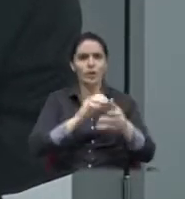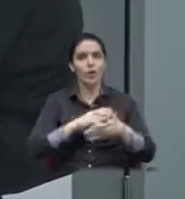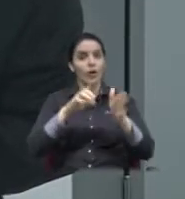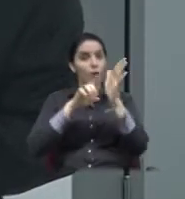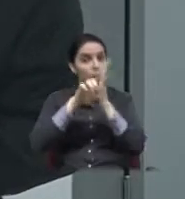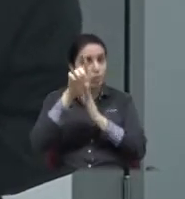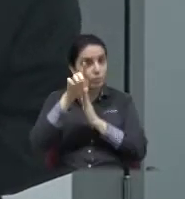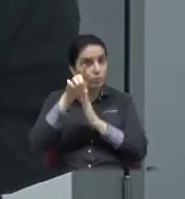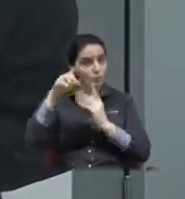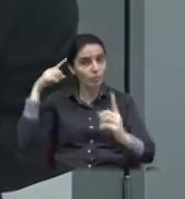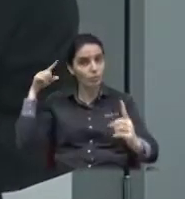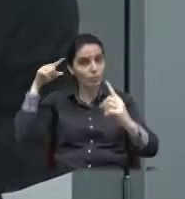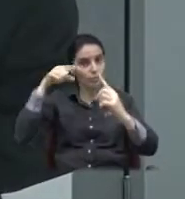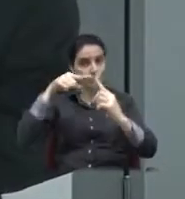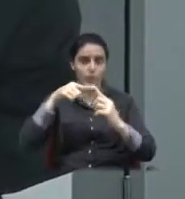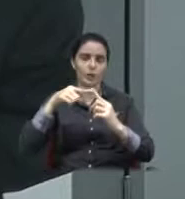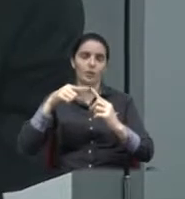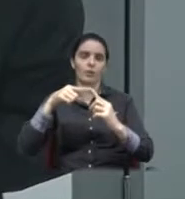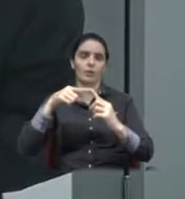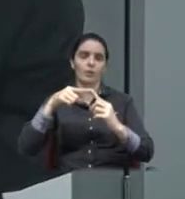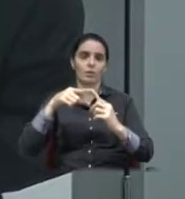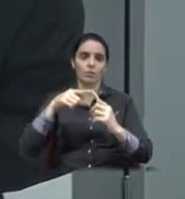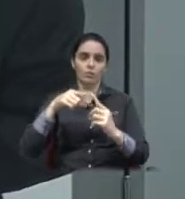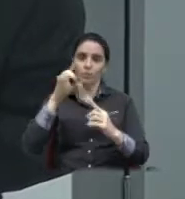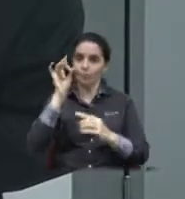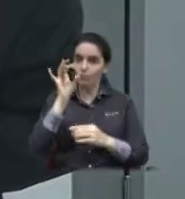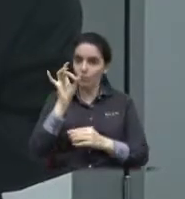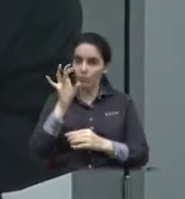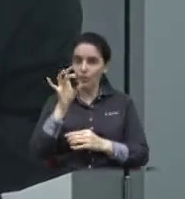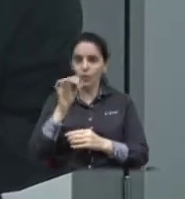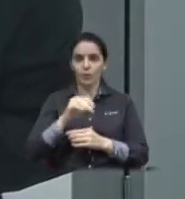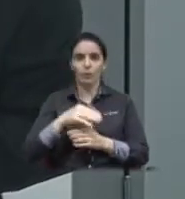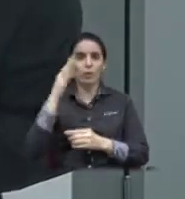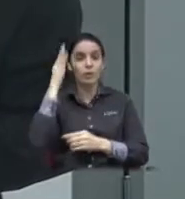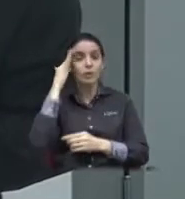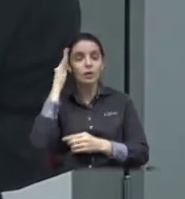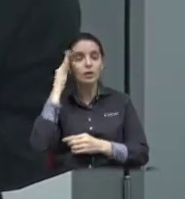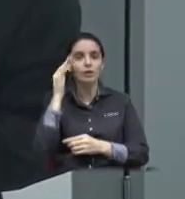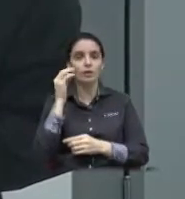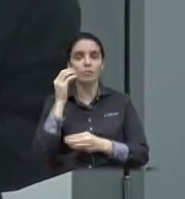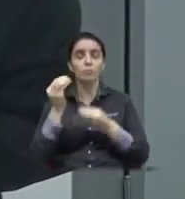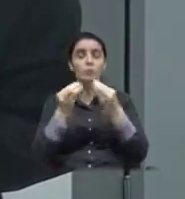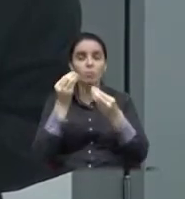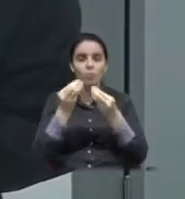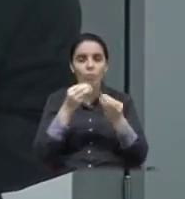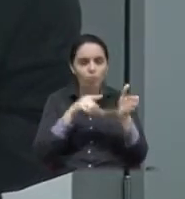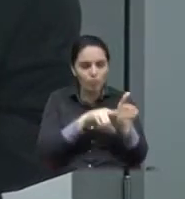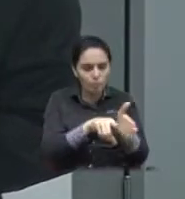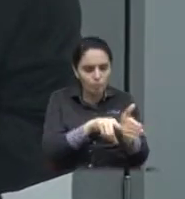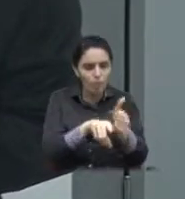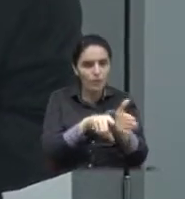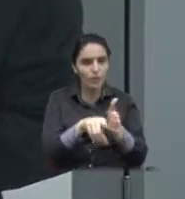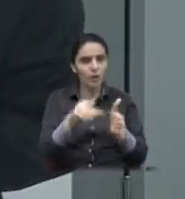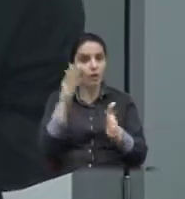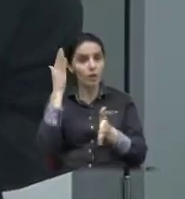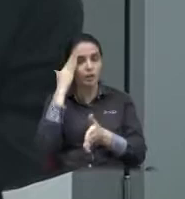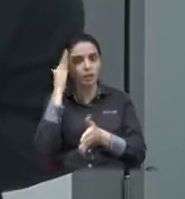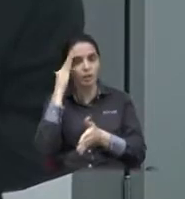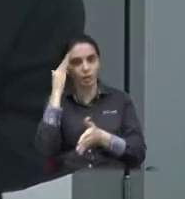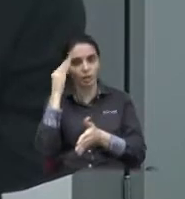visa única e especificamente isso, né? É fazer um levantamento para poder ter um estudo e para poder viabilizar, de repente,